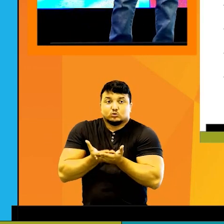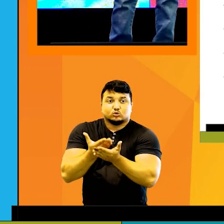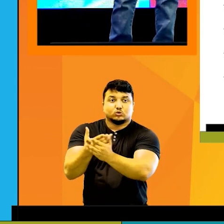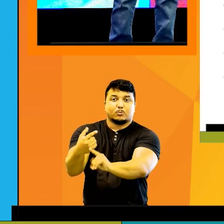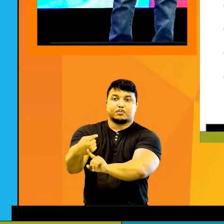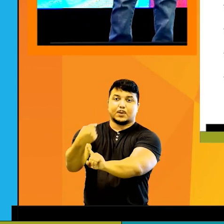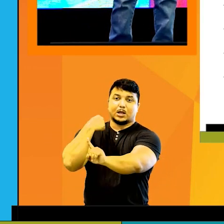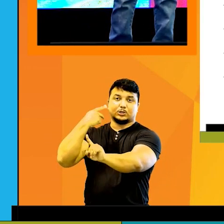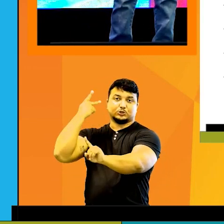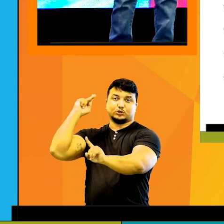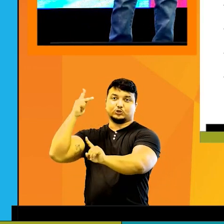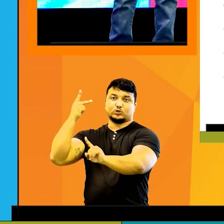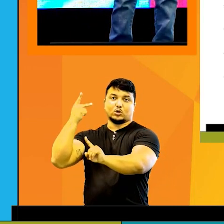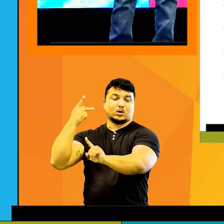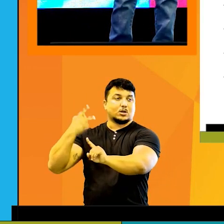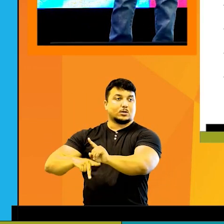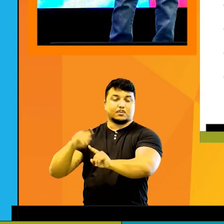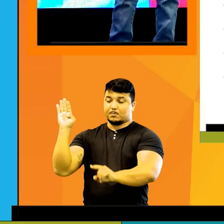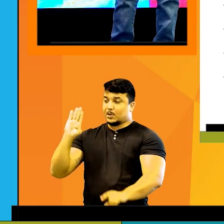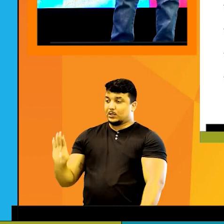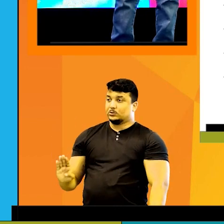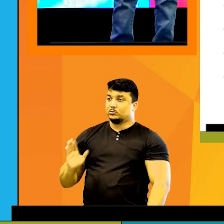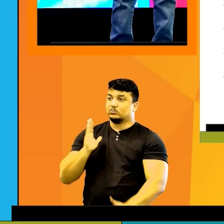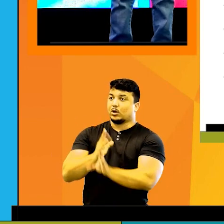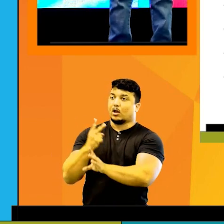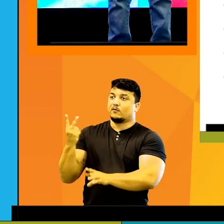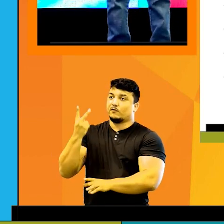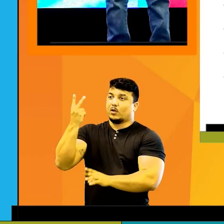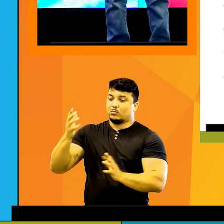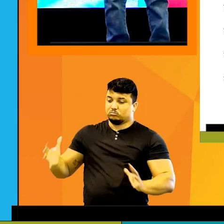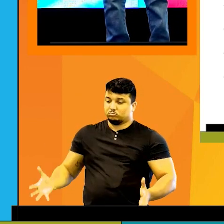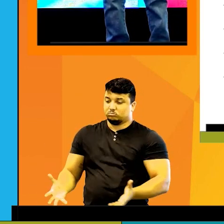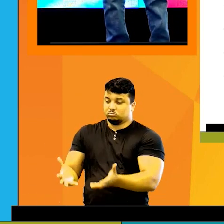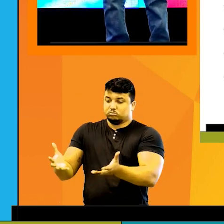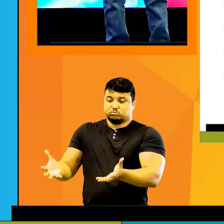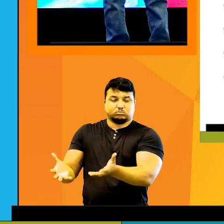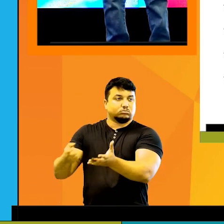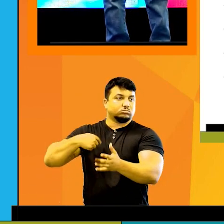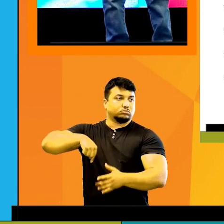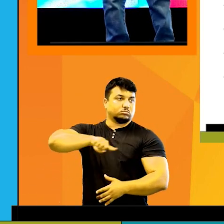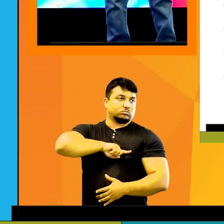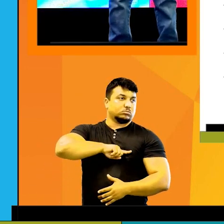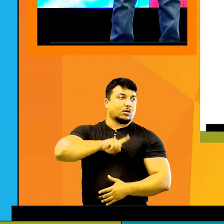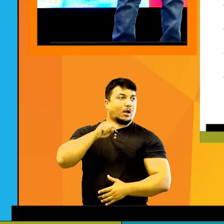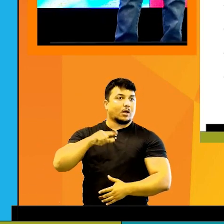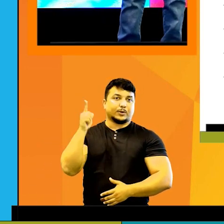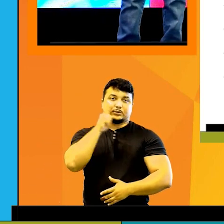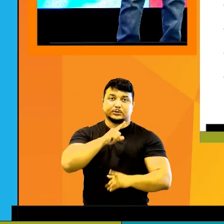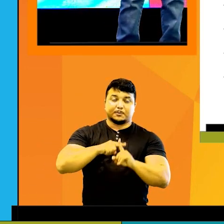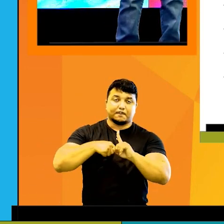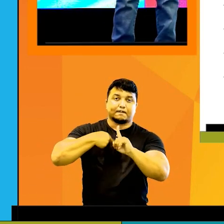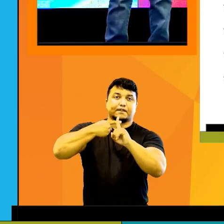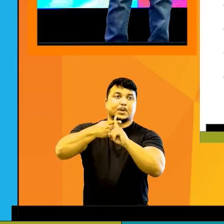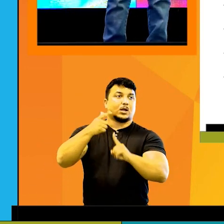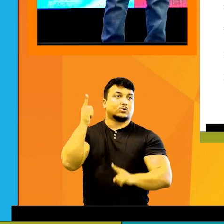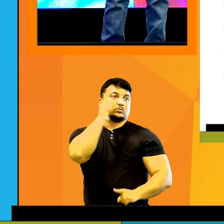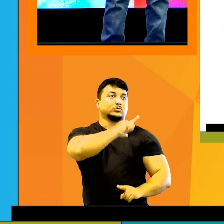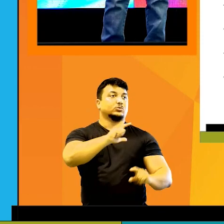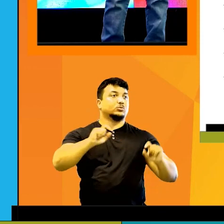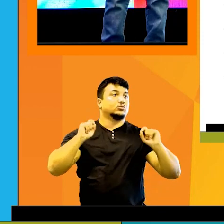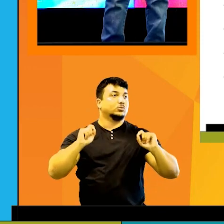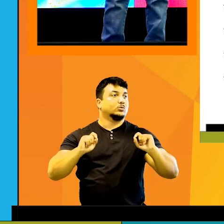passado histórico colonial brasileiro para valorizar as nossas raízes, para dar o máximo de autenticidade